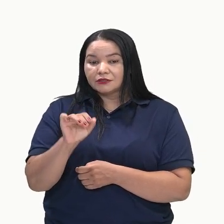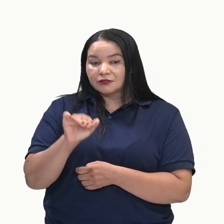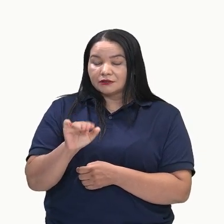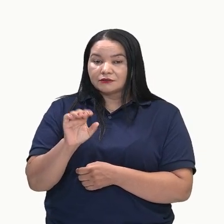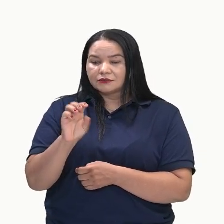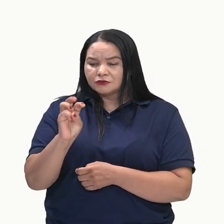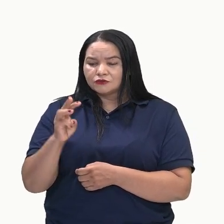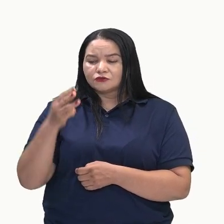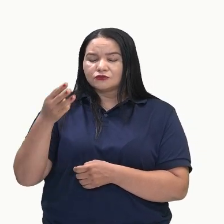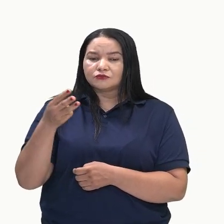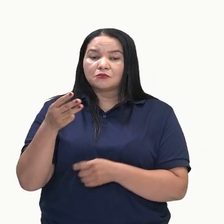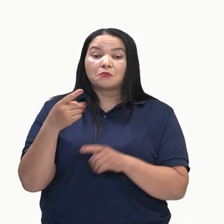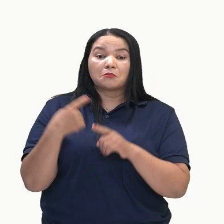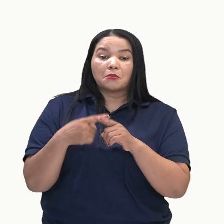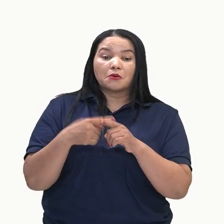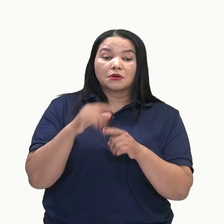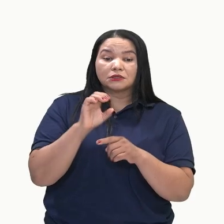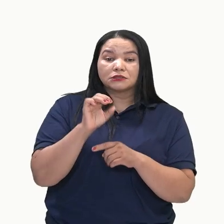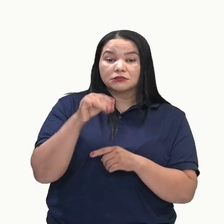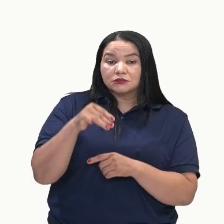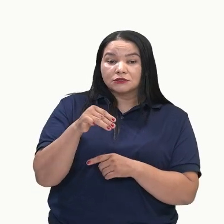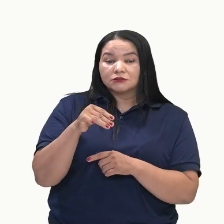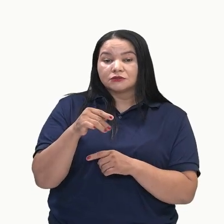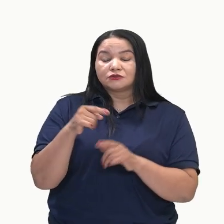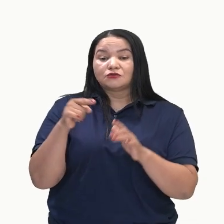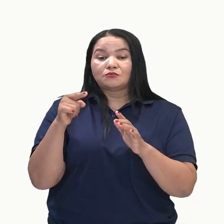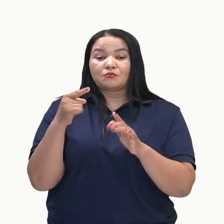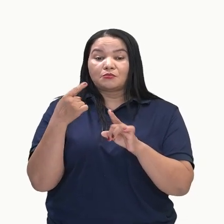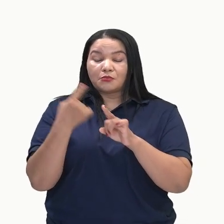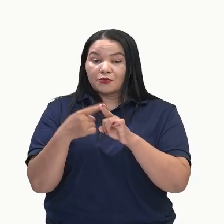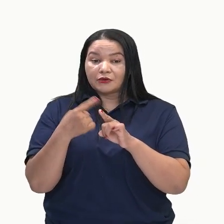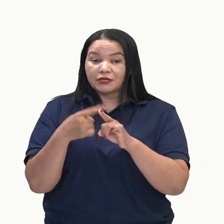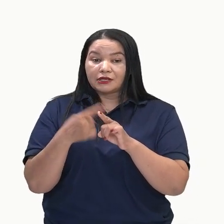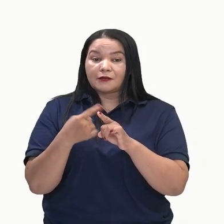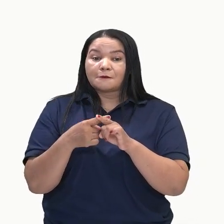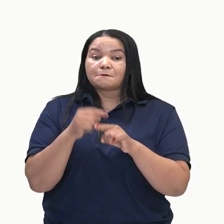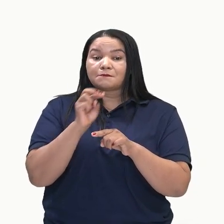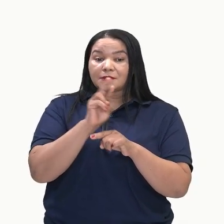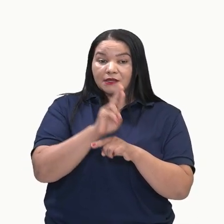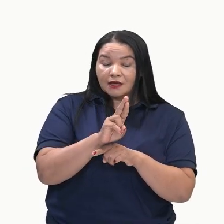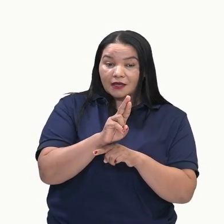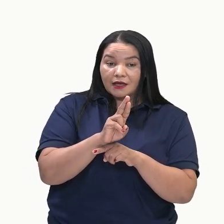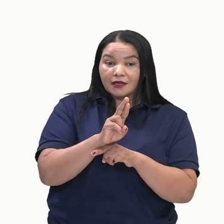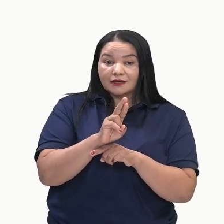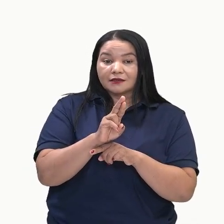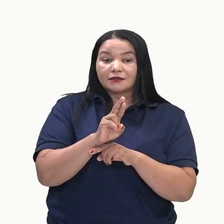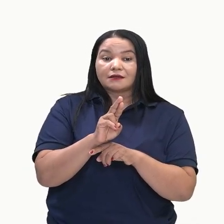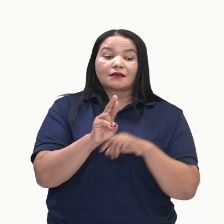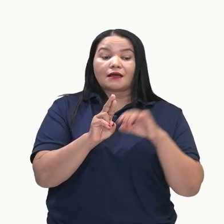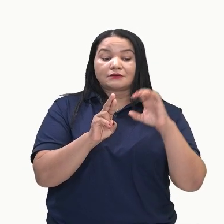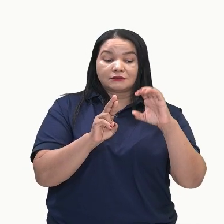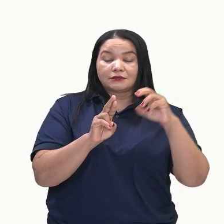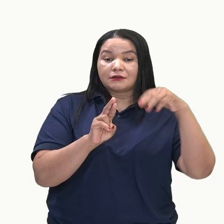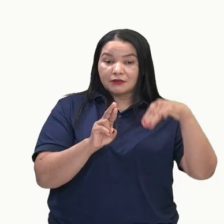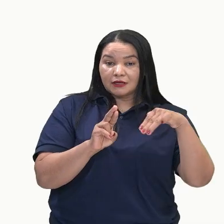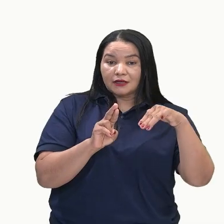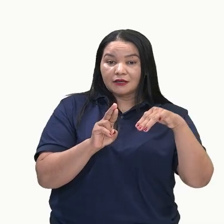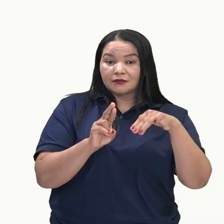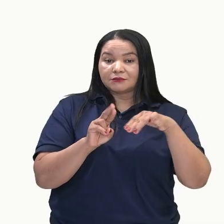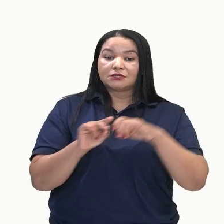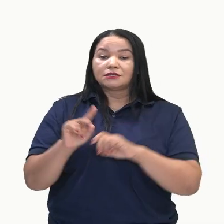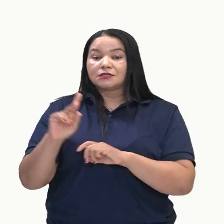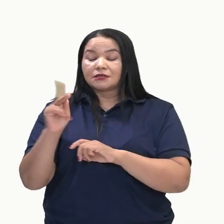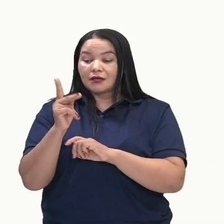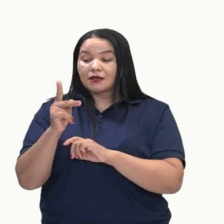que centímetros cúbicos? Perceba que tanto o raio quanto a altura está